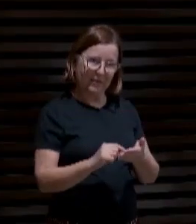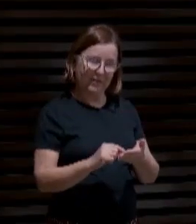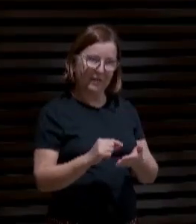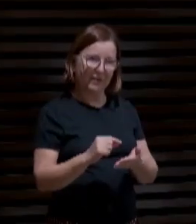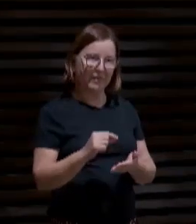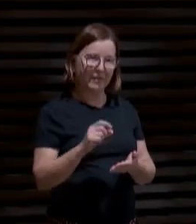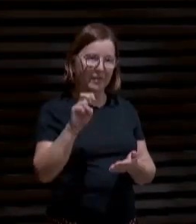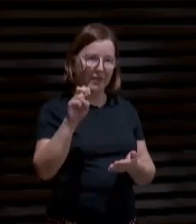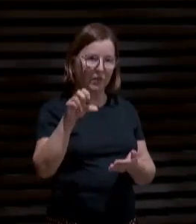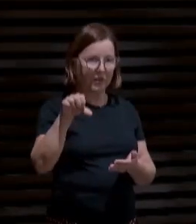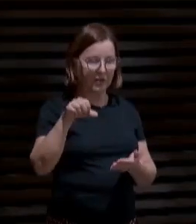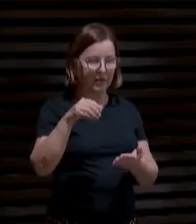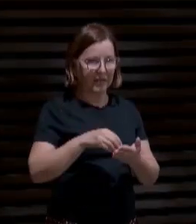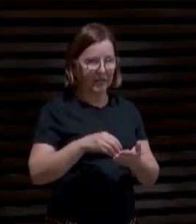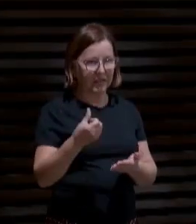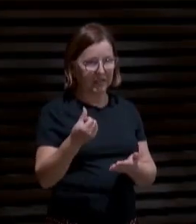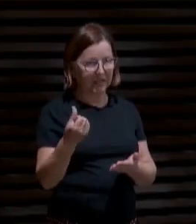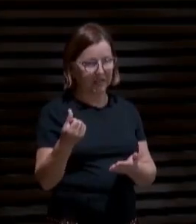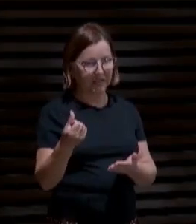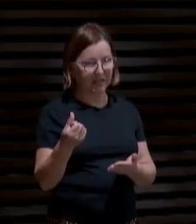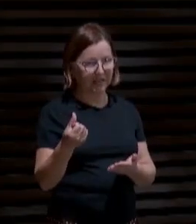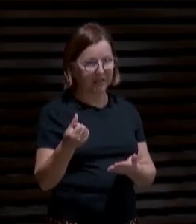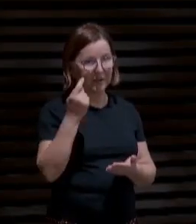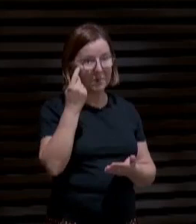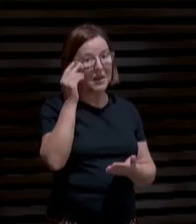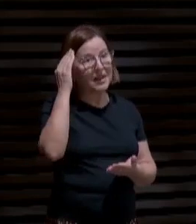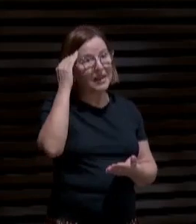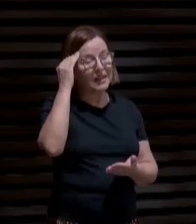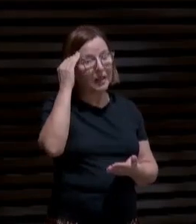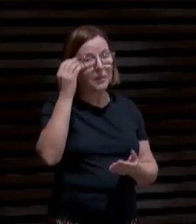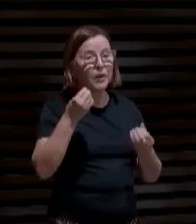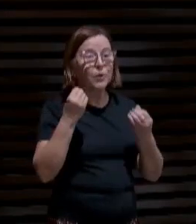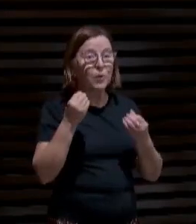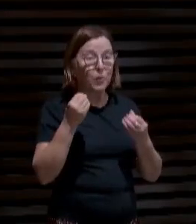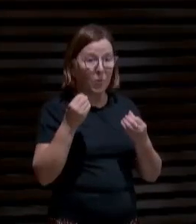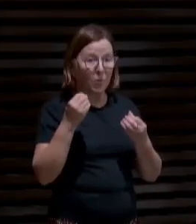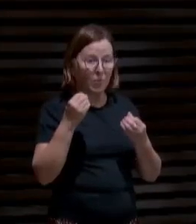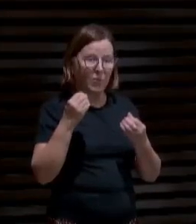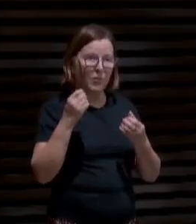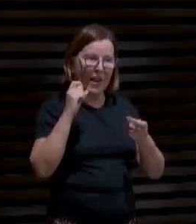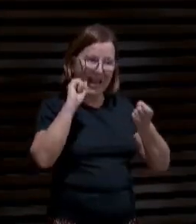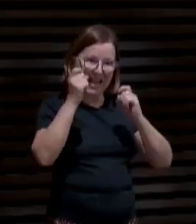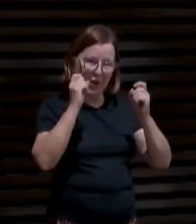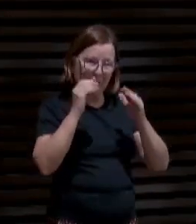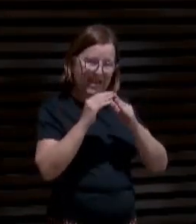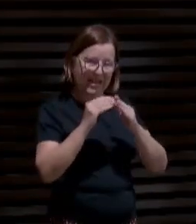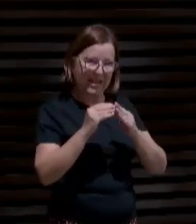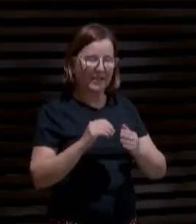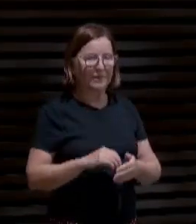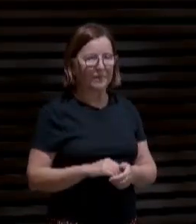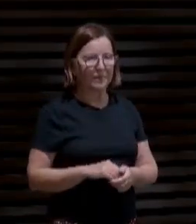o contexto daquela reunião na casa do Caifás.